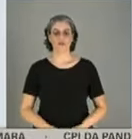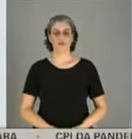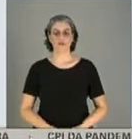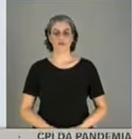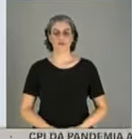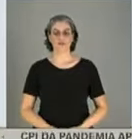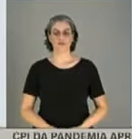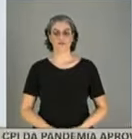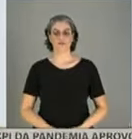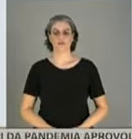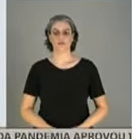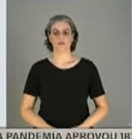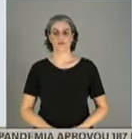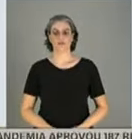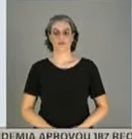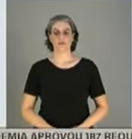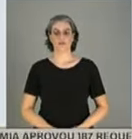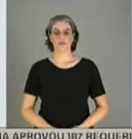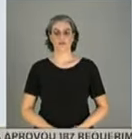locatários.